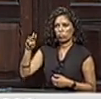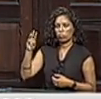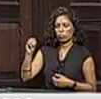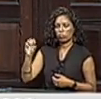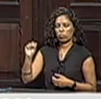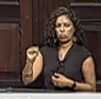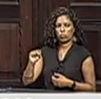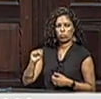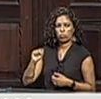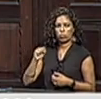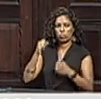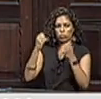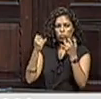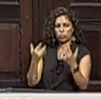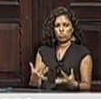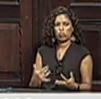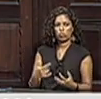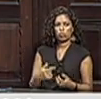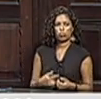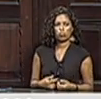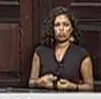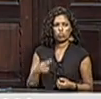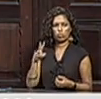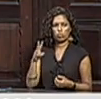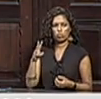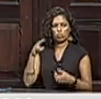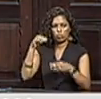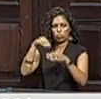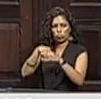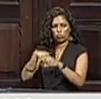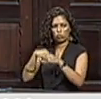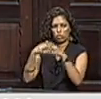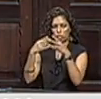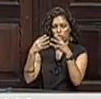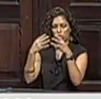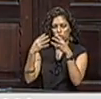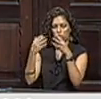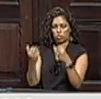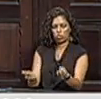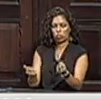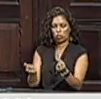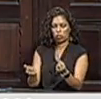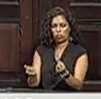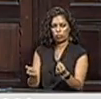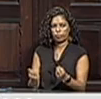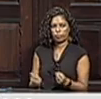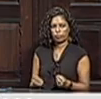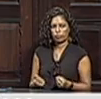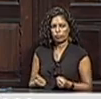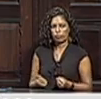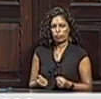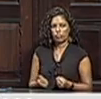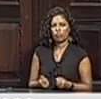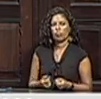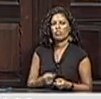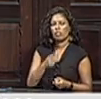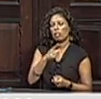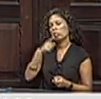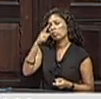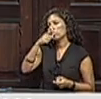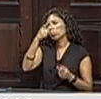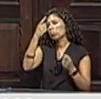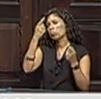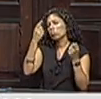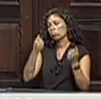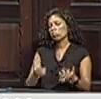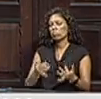o desejo do Legislativo Estadual. Essa expressão que o fixe é maior, senhor presidente, eu venho apresentando ao longo dos últimos